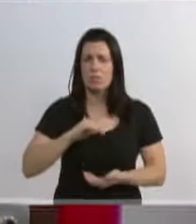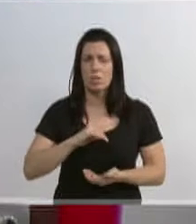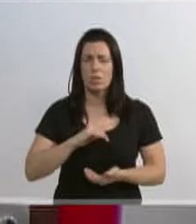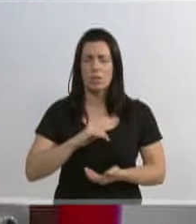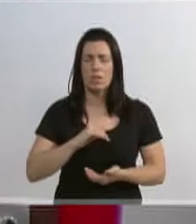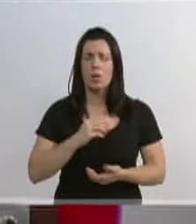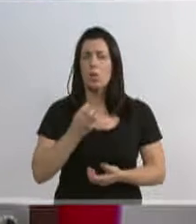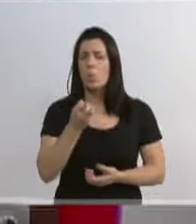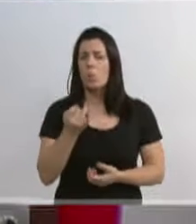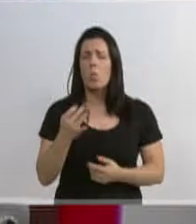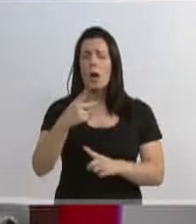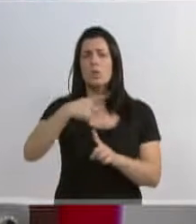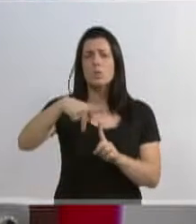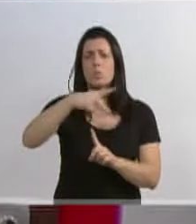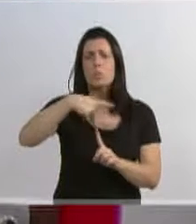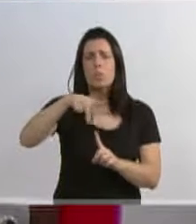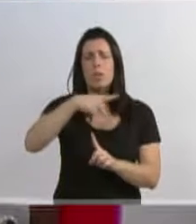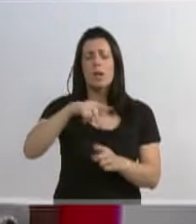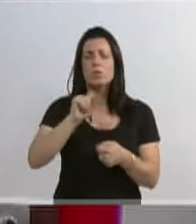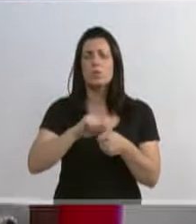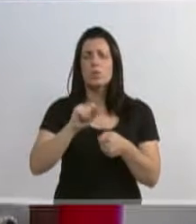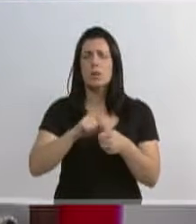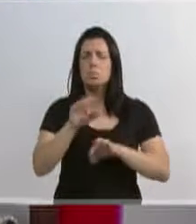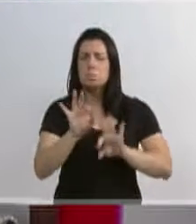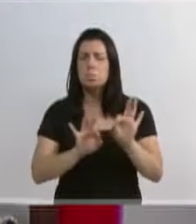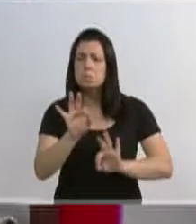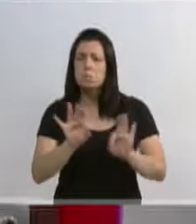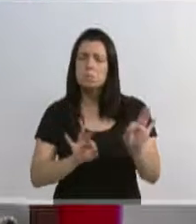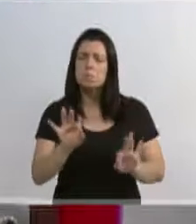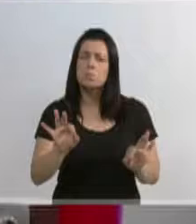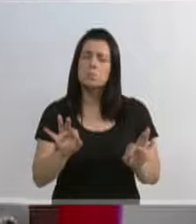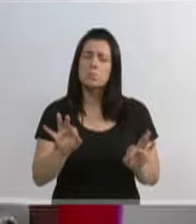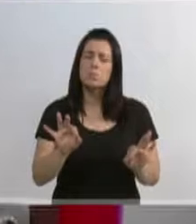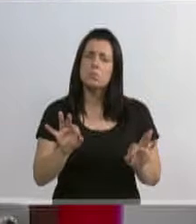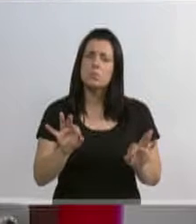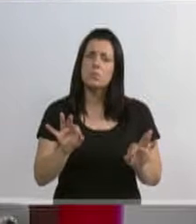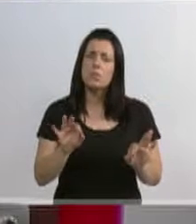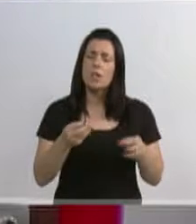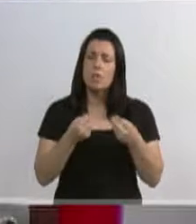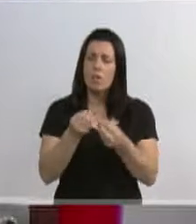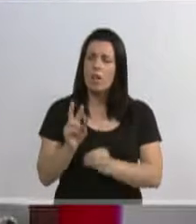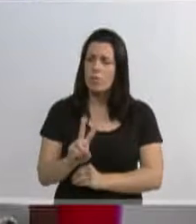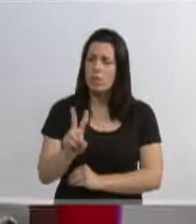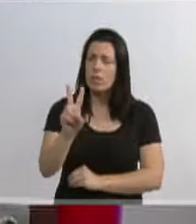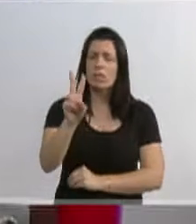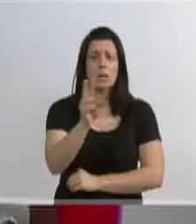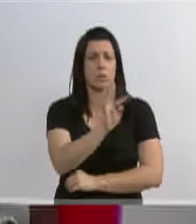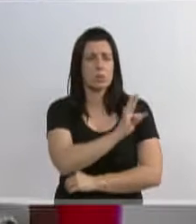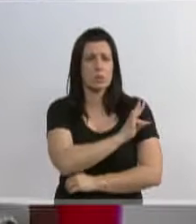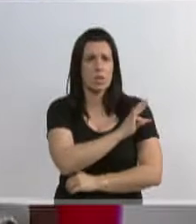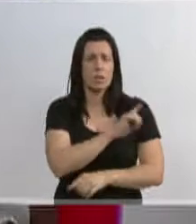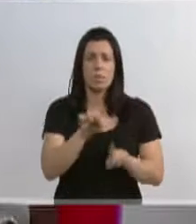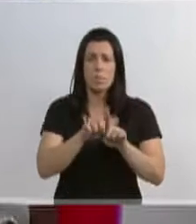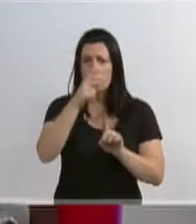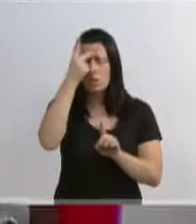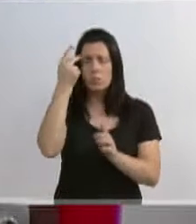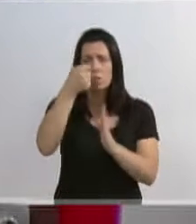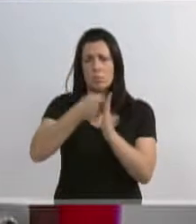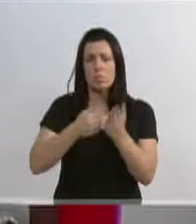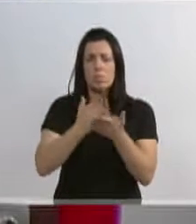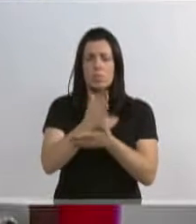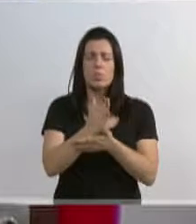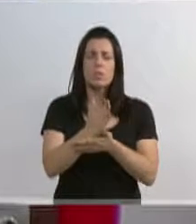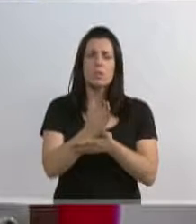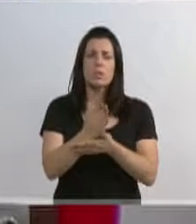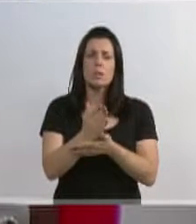Bruno, quais os planos que estão sendo feitos, elaborados, vereador Alba, para valorizar os técnicos e os concursados, primando